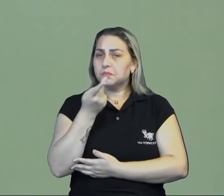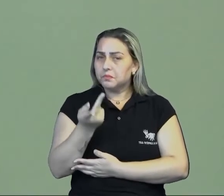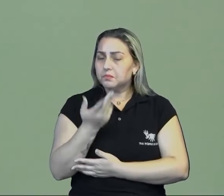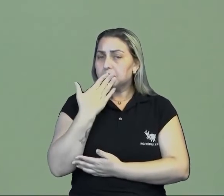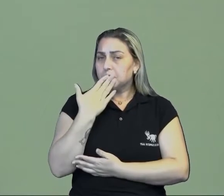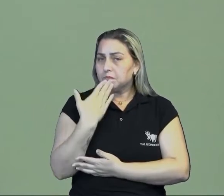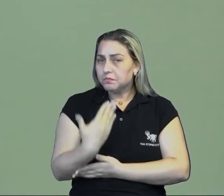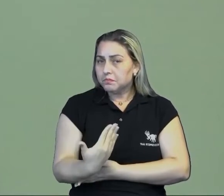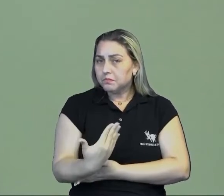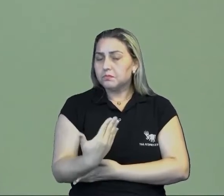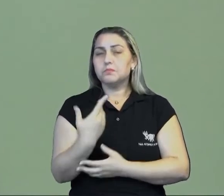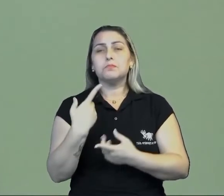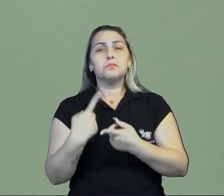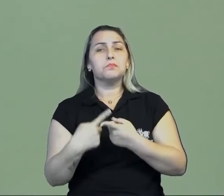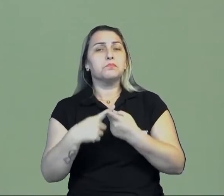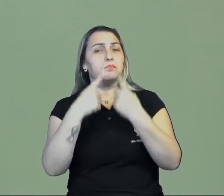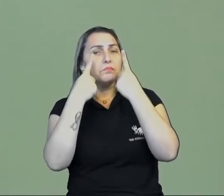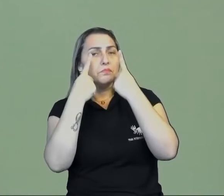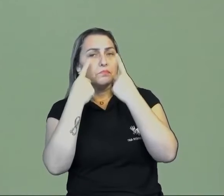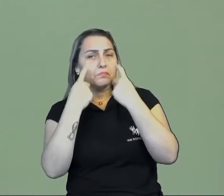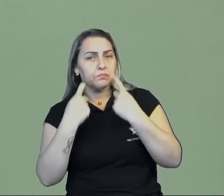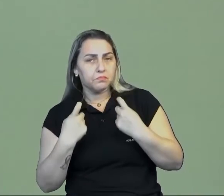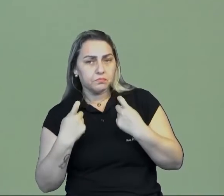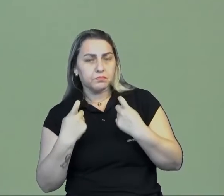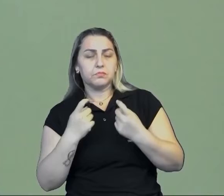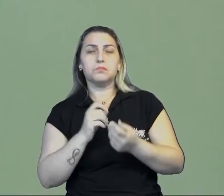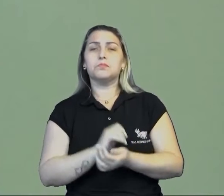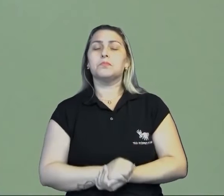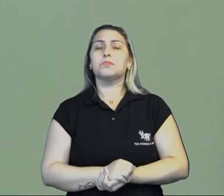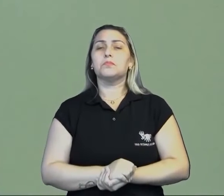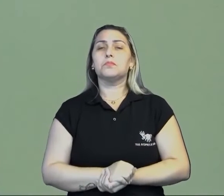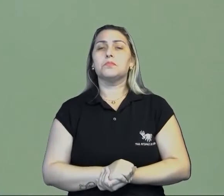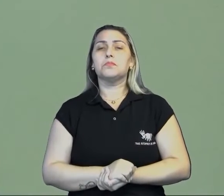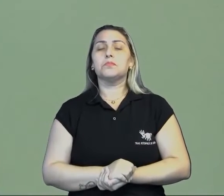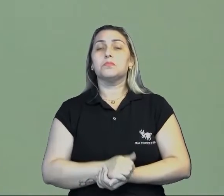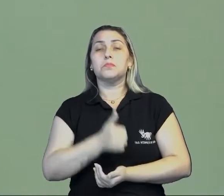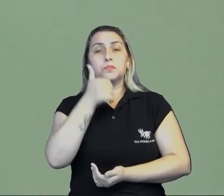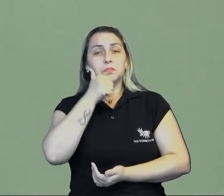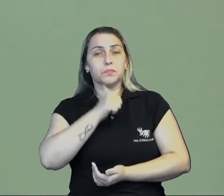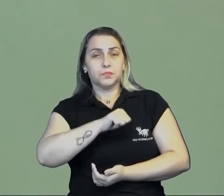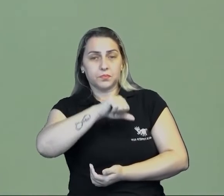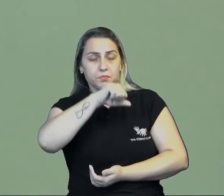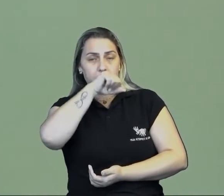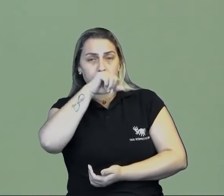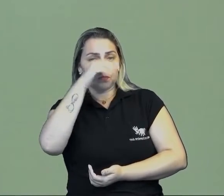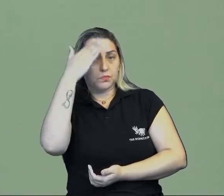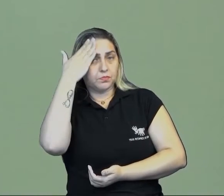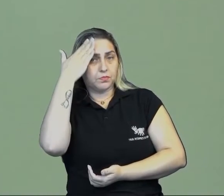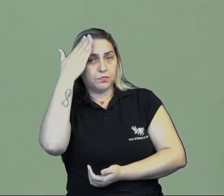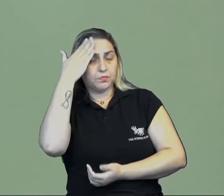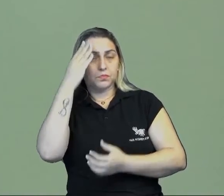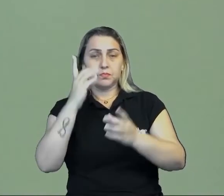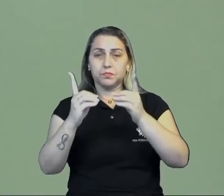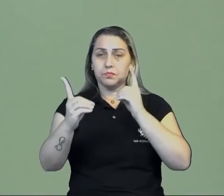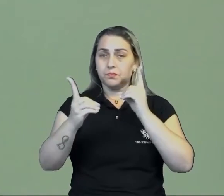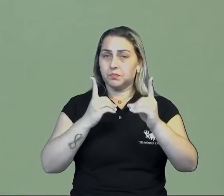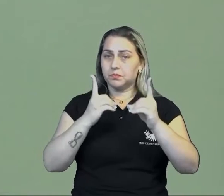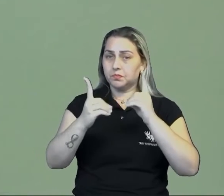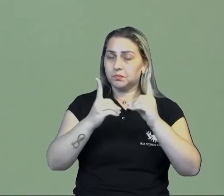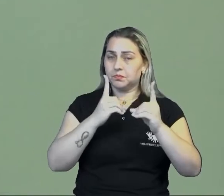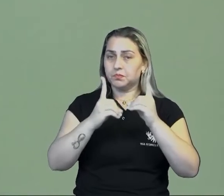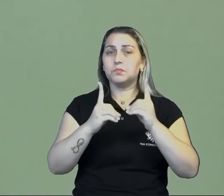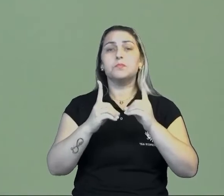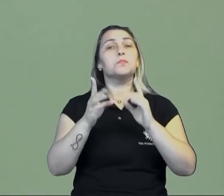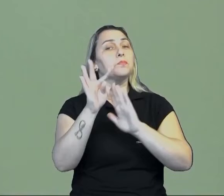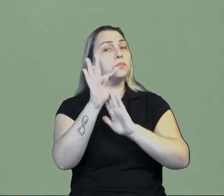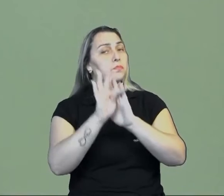está pedindo, por que ela está chorando, né? Então, para aquela mãe que entendeu aquele diálogo, é